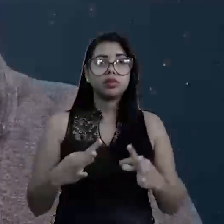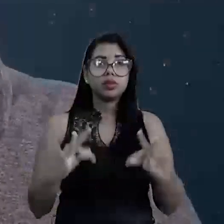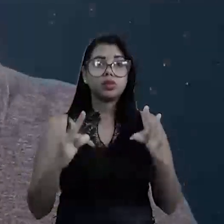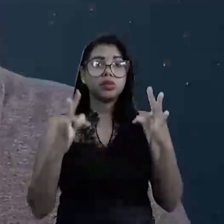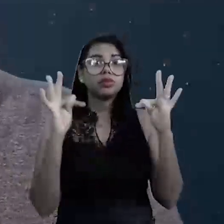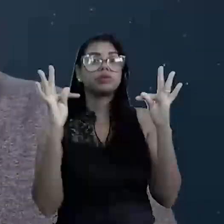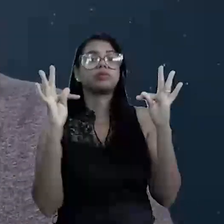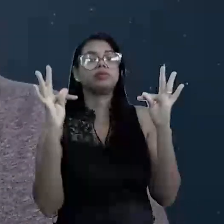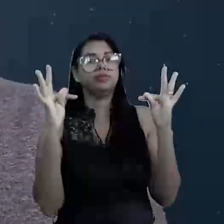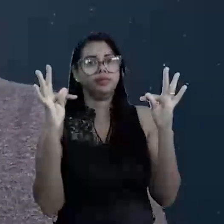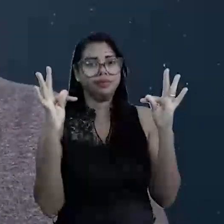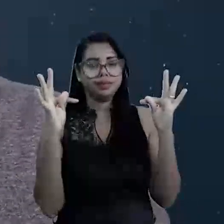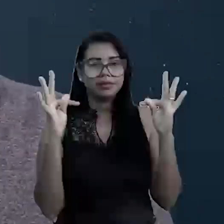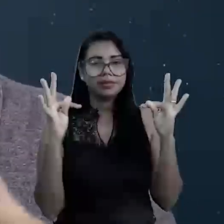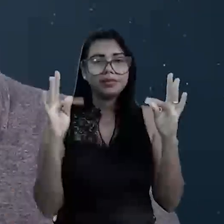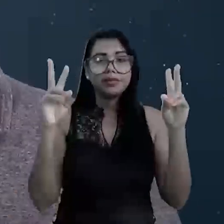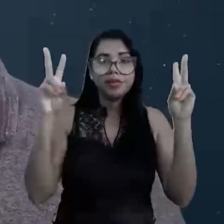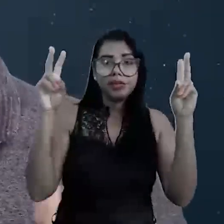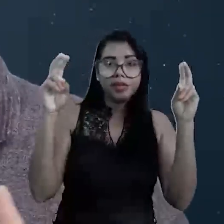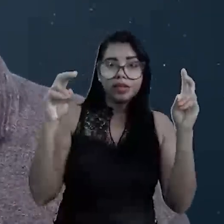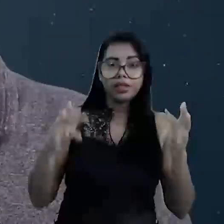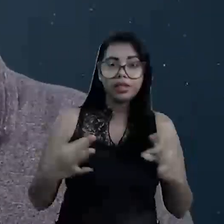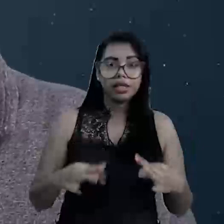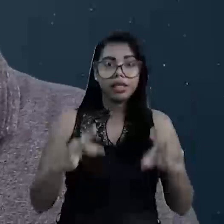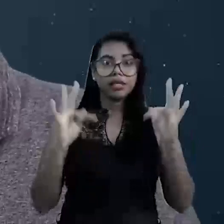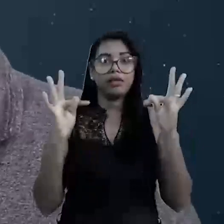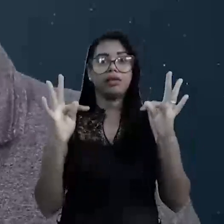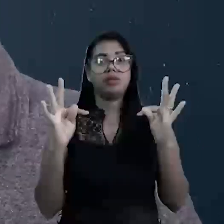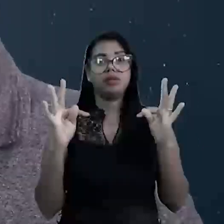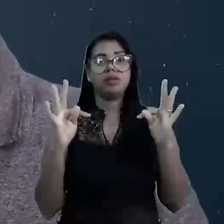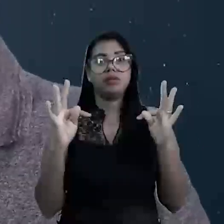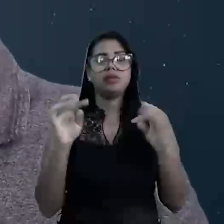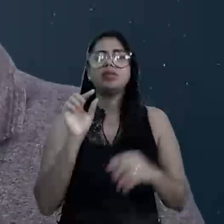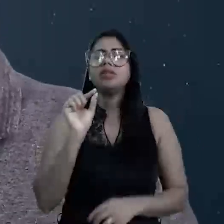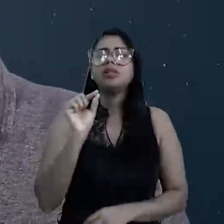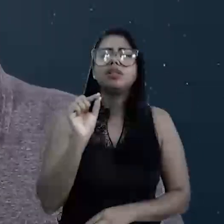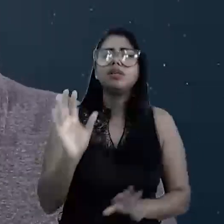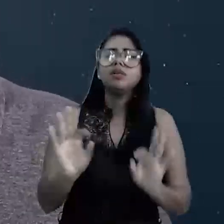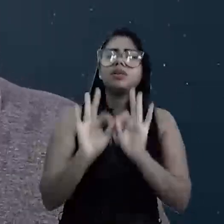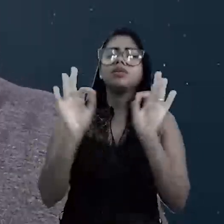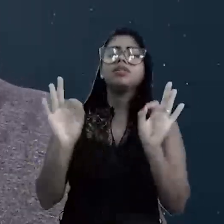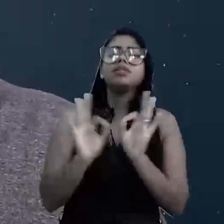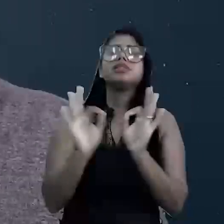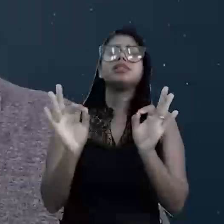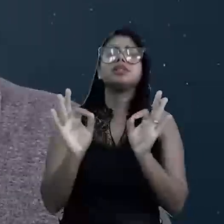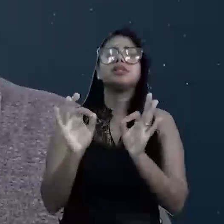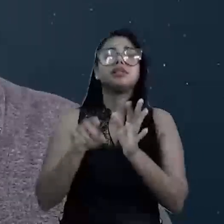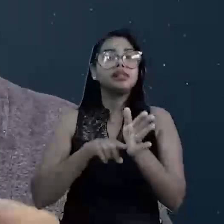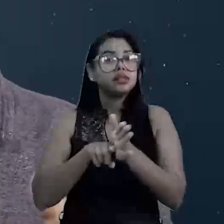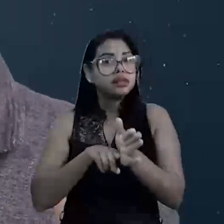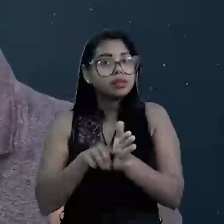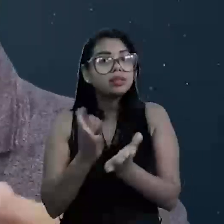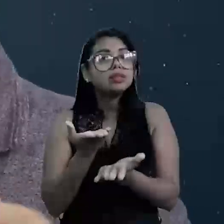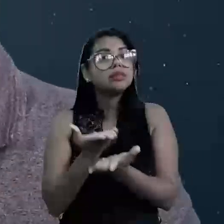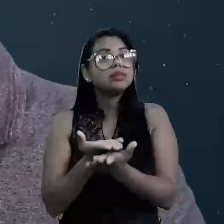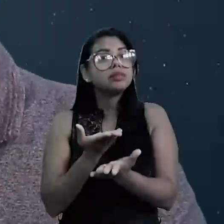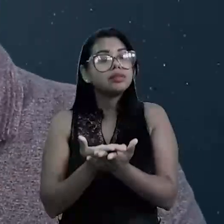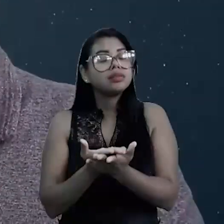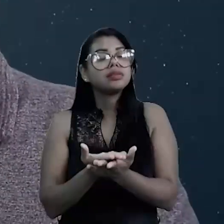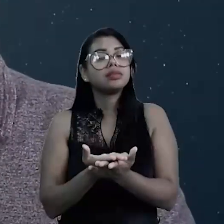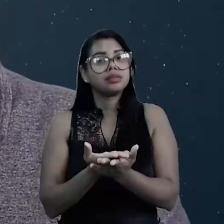que vem essa temática tecnológica, quem eu posso fazer, quem eu posso citar, né, quem é um especialista na